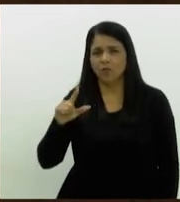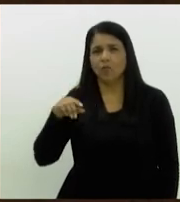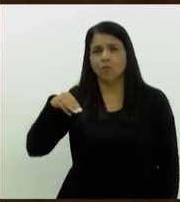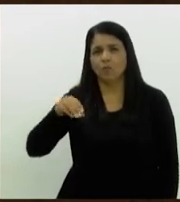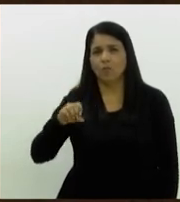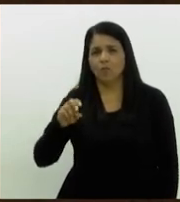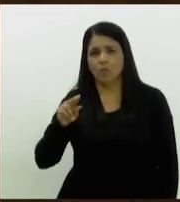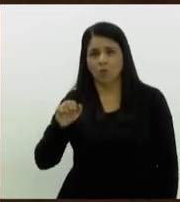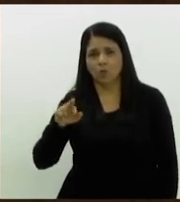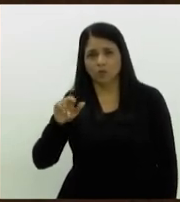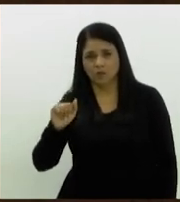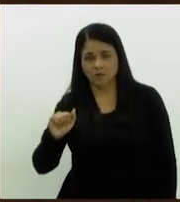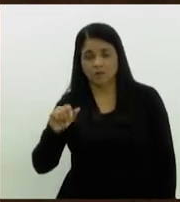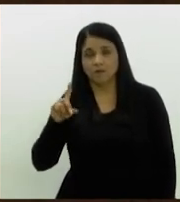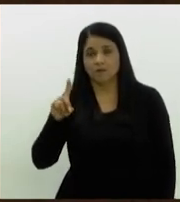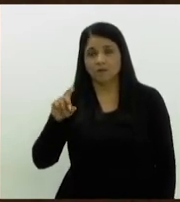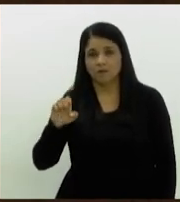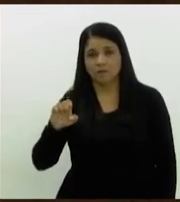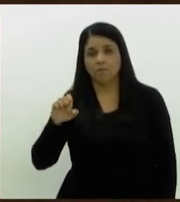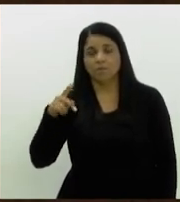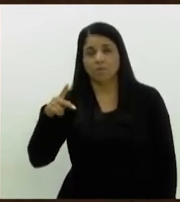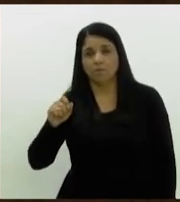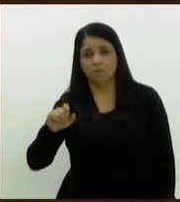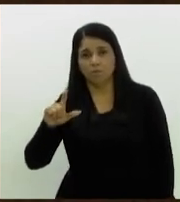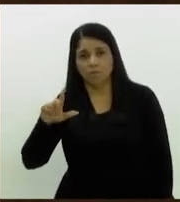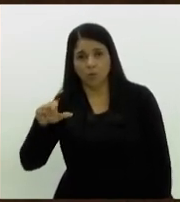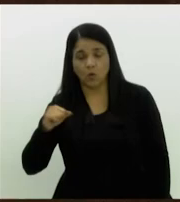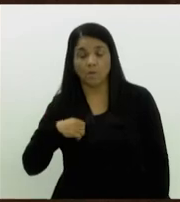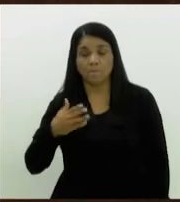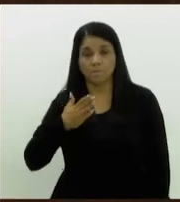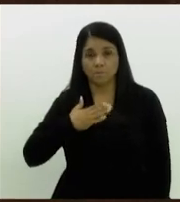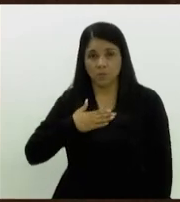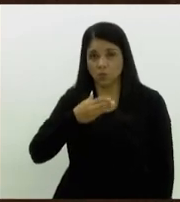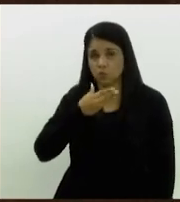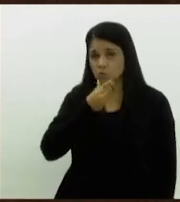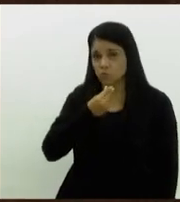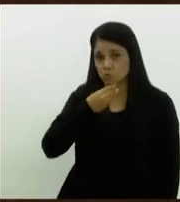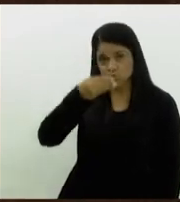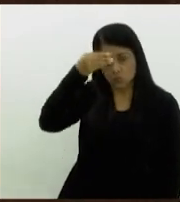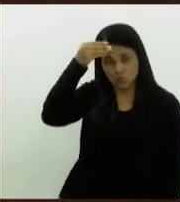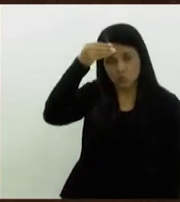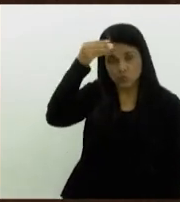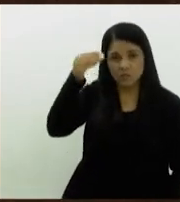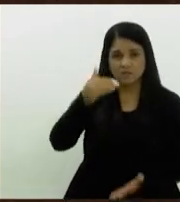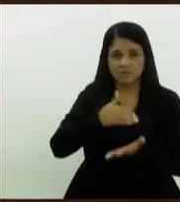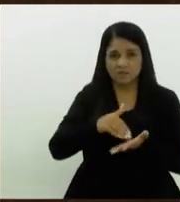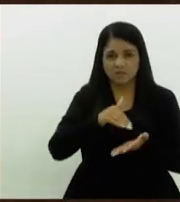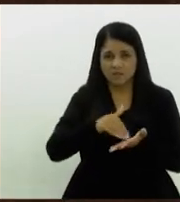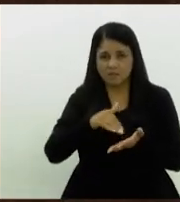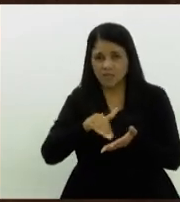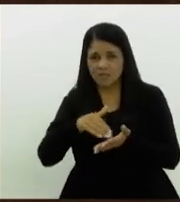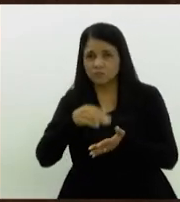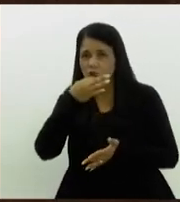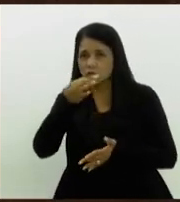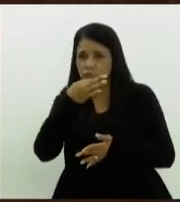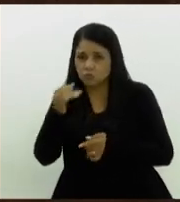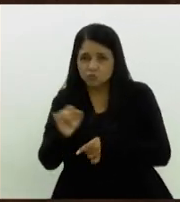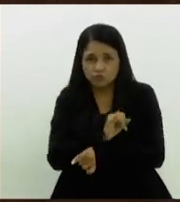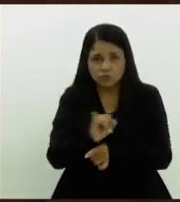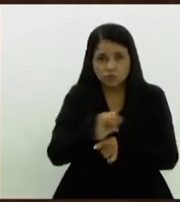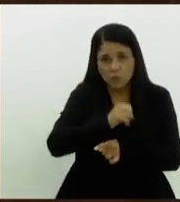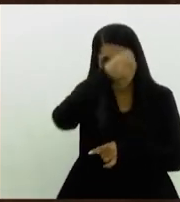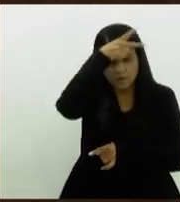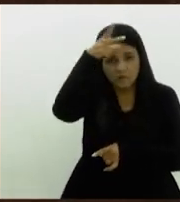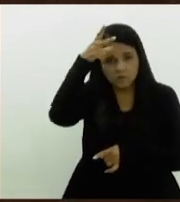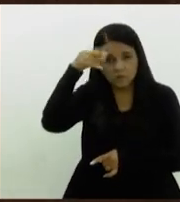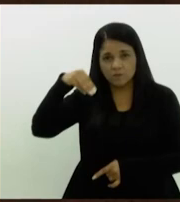meu sobrinho, ele é secretário de Assuntos Estratégicos da Prefeitura